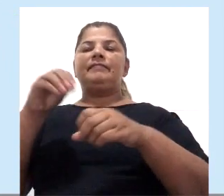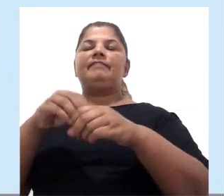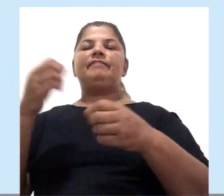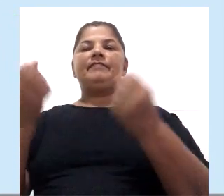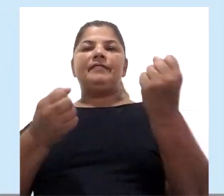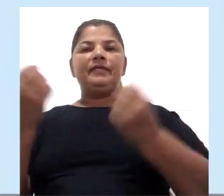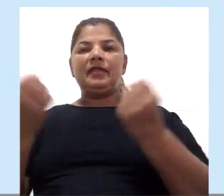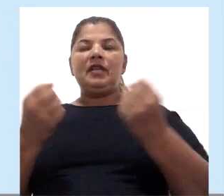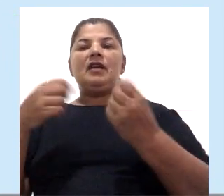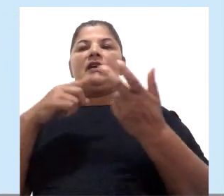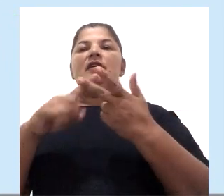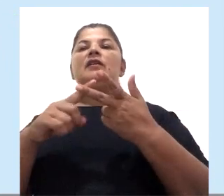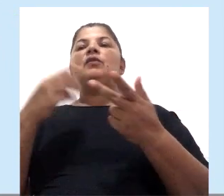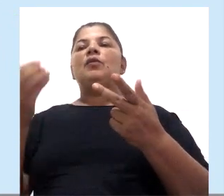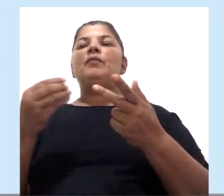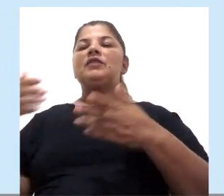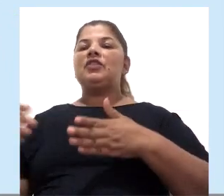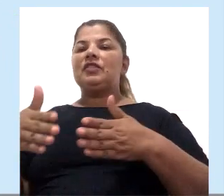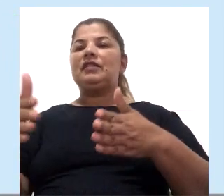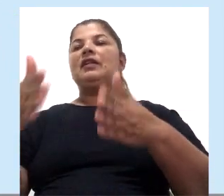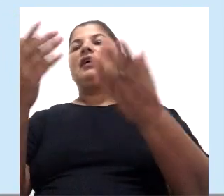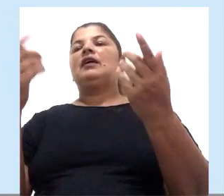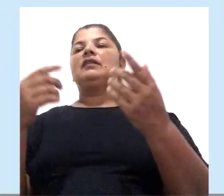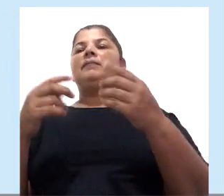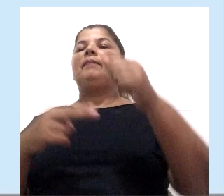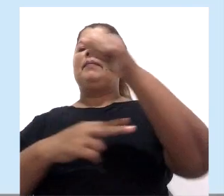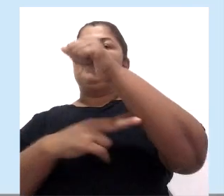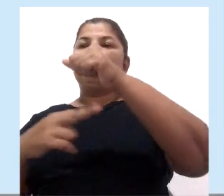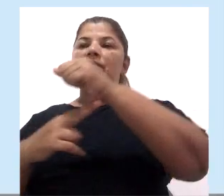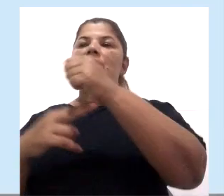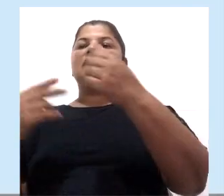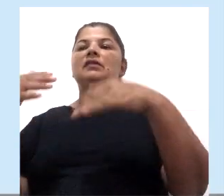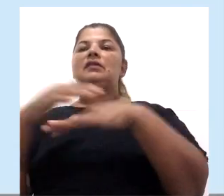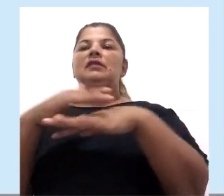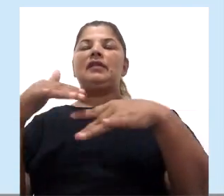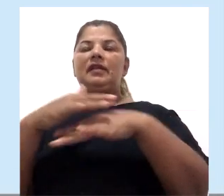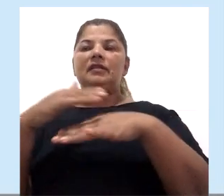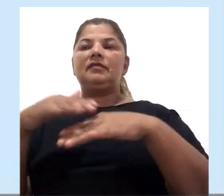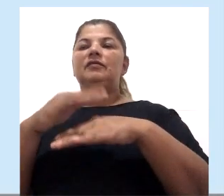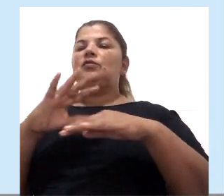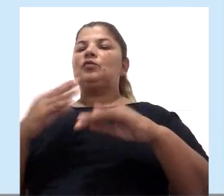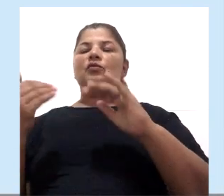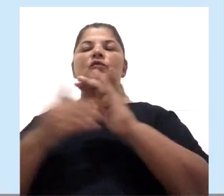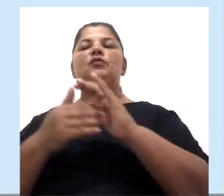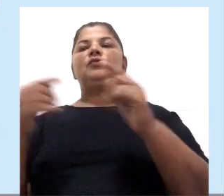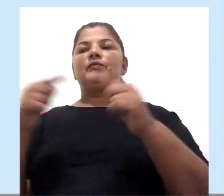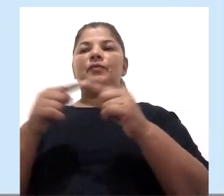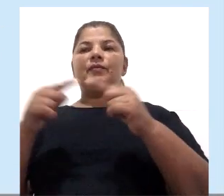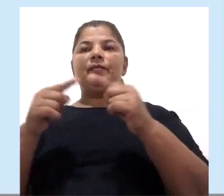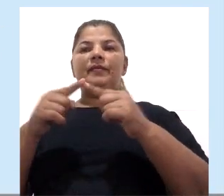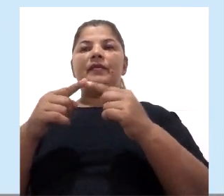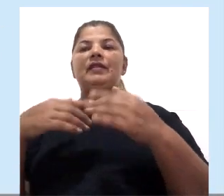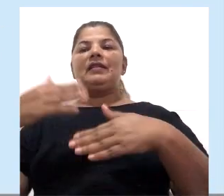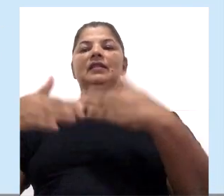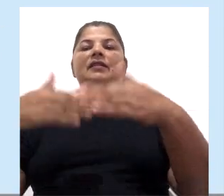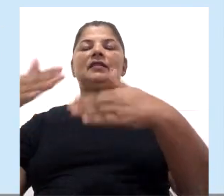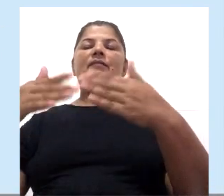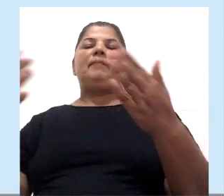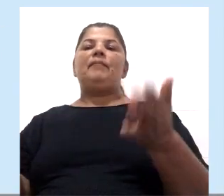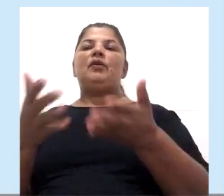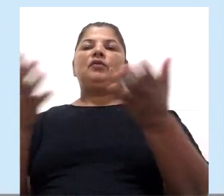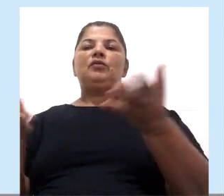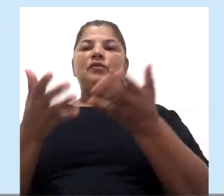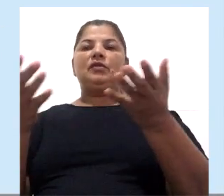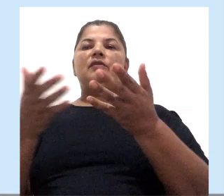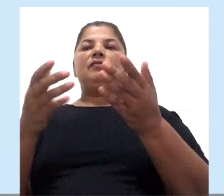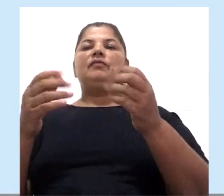setor automobilístico, incentivou a construção de estradas, a construção de pontes, de cidades, tudo relacionado aí à